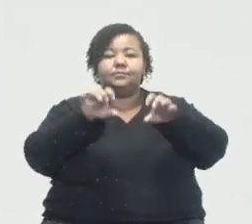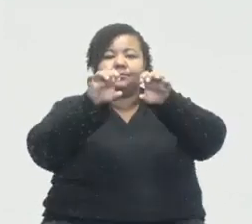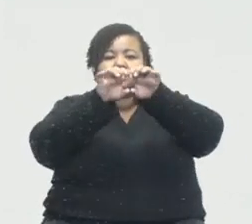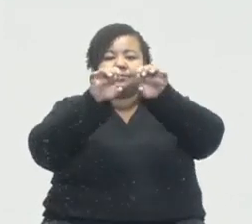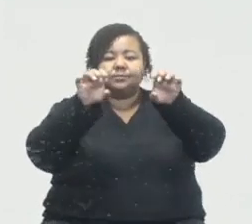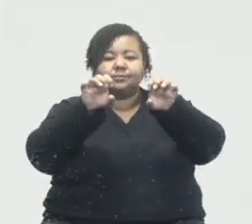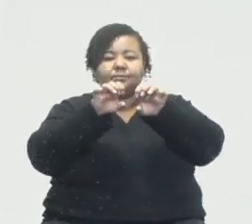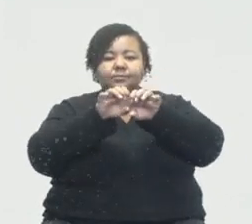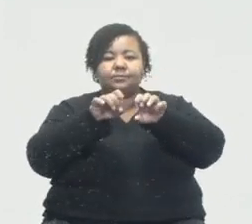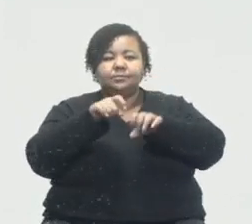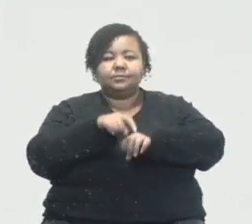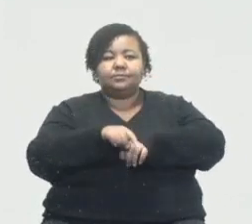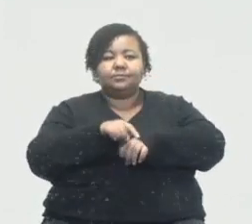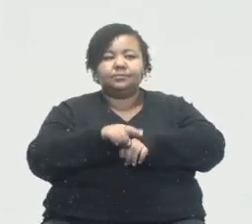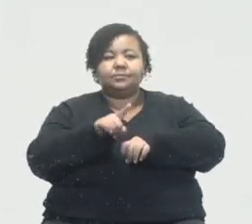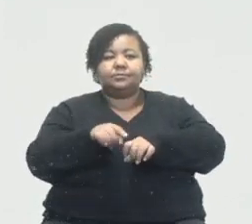aqui